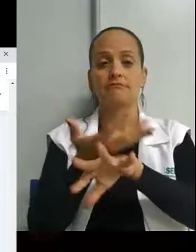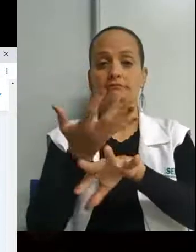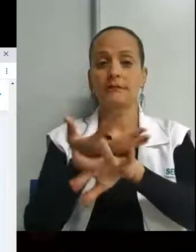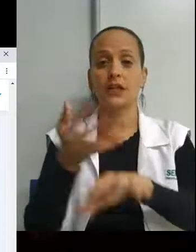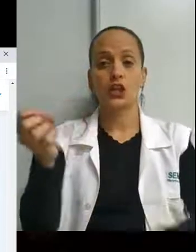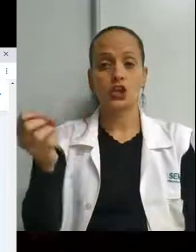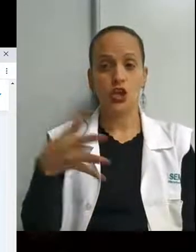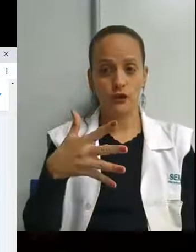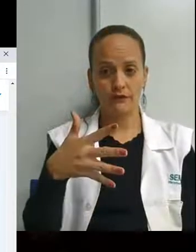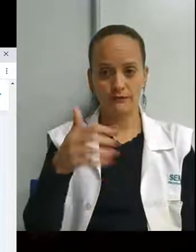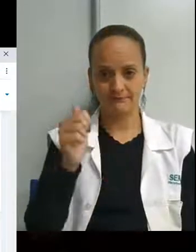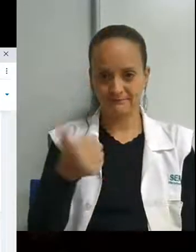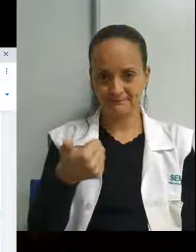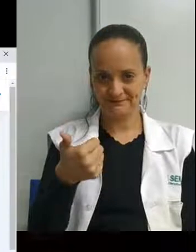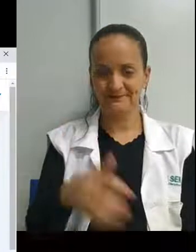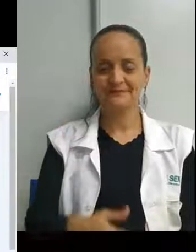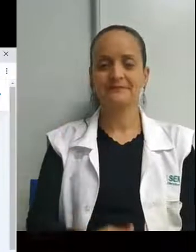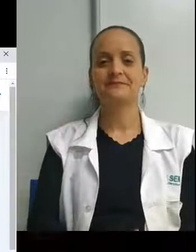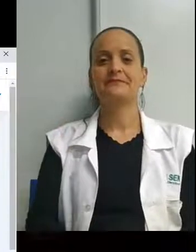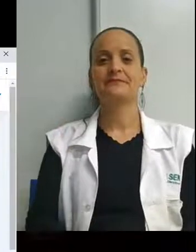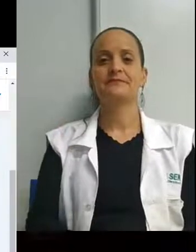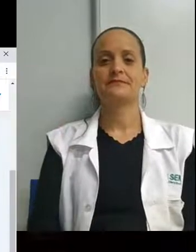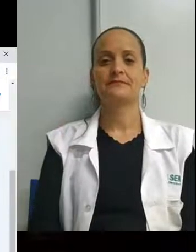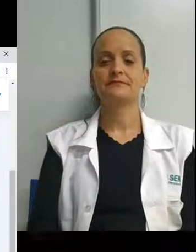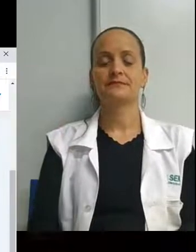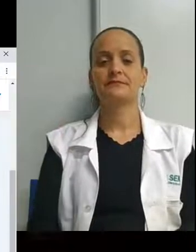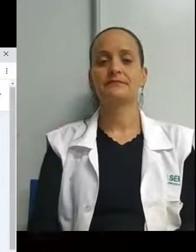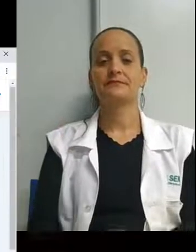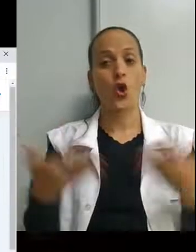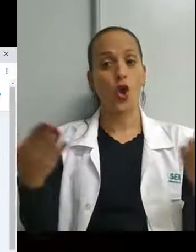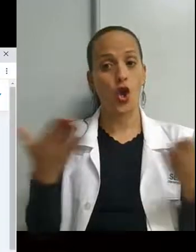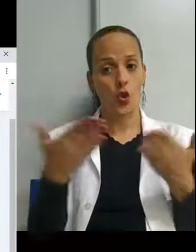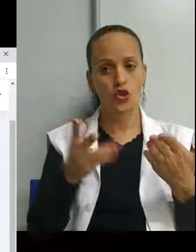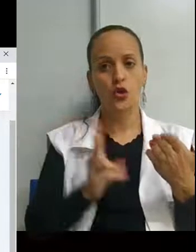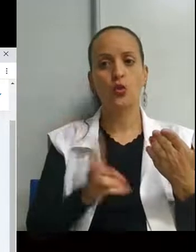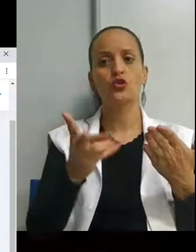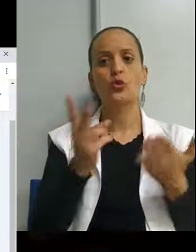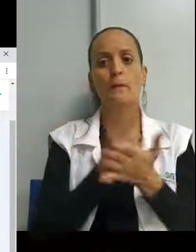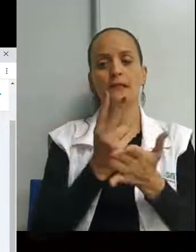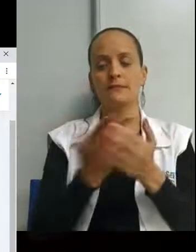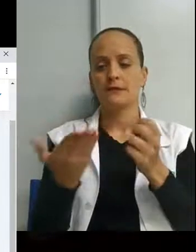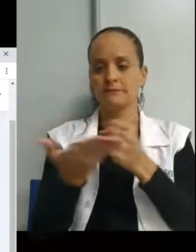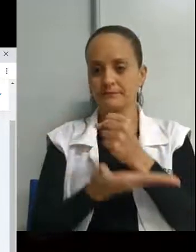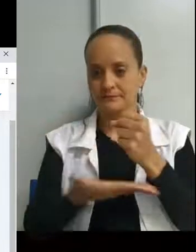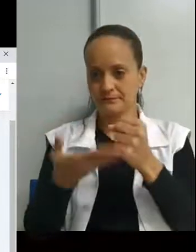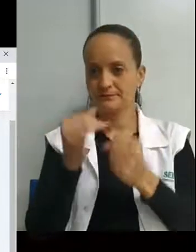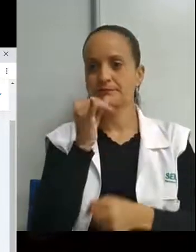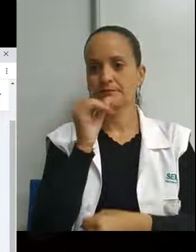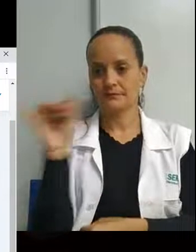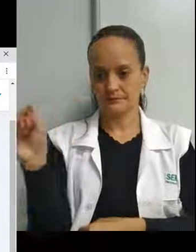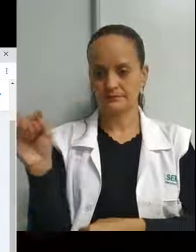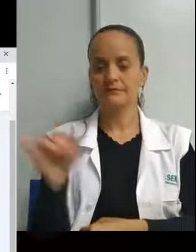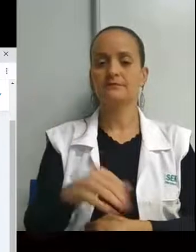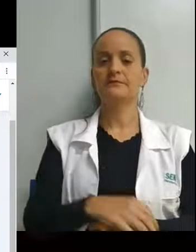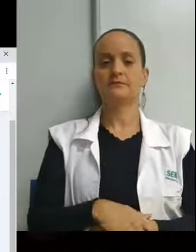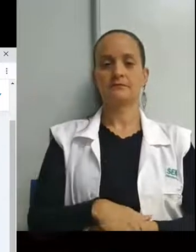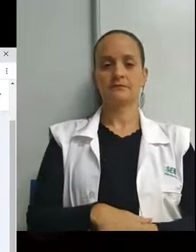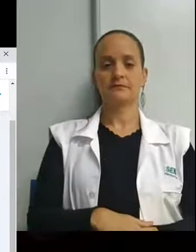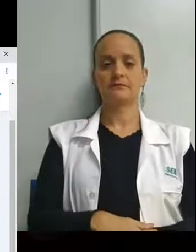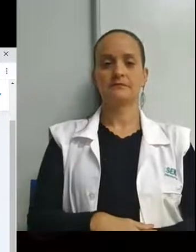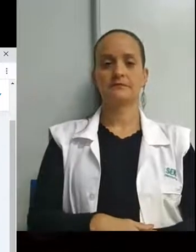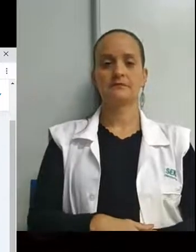Então, vamos lá, né, para fundamentos de eletricidade, né? Estava aberto aqui já. Então, nessa unidade curricular, eu fiz